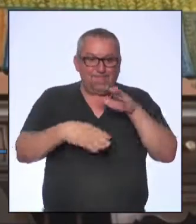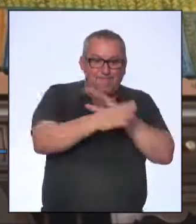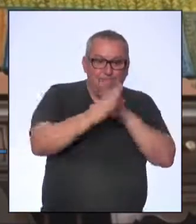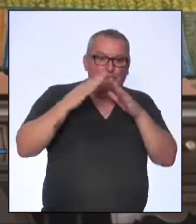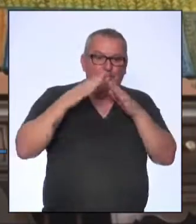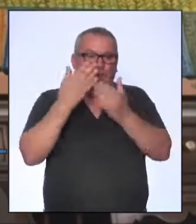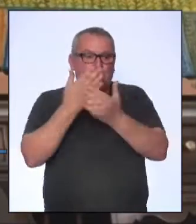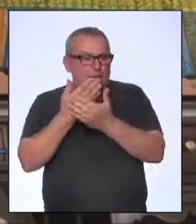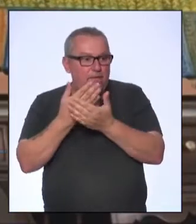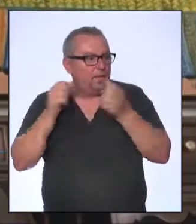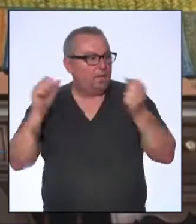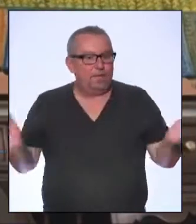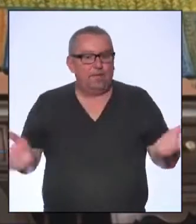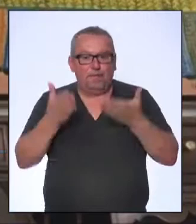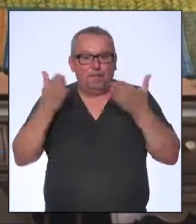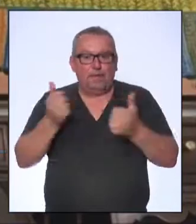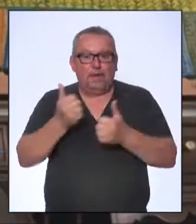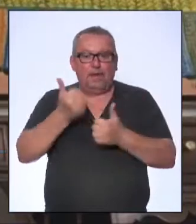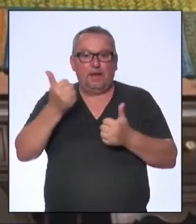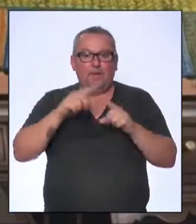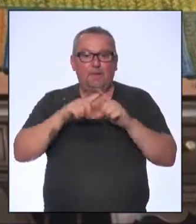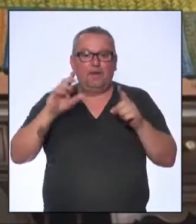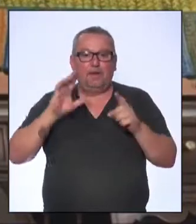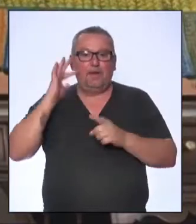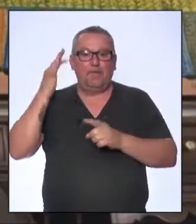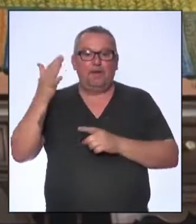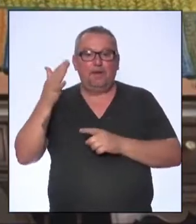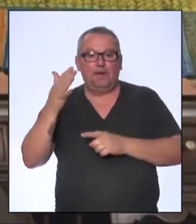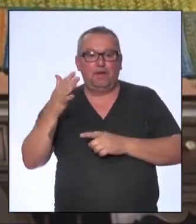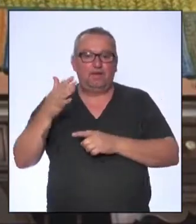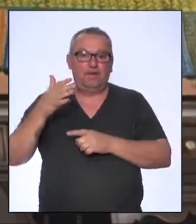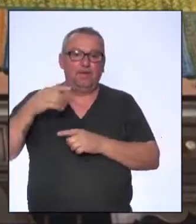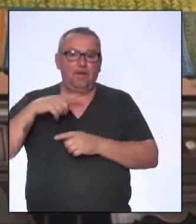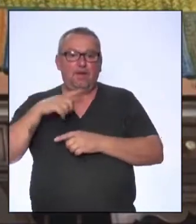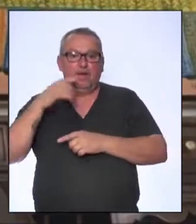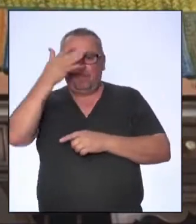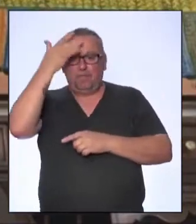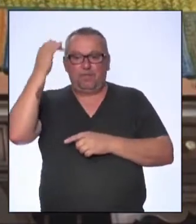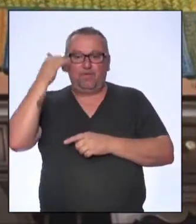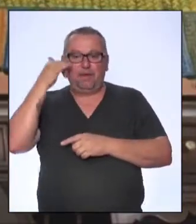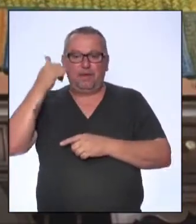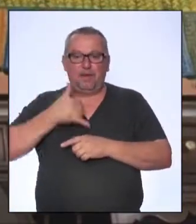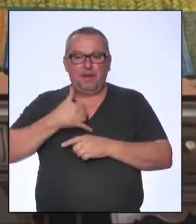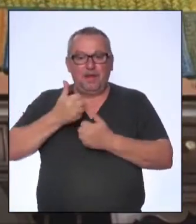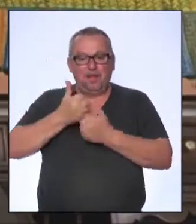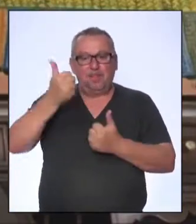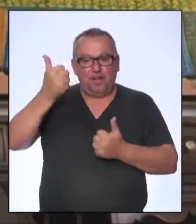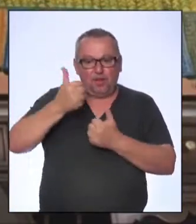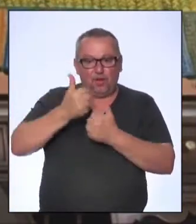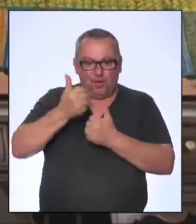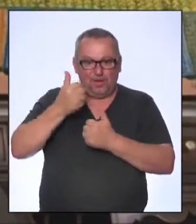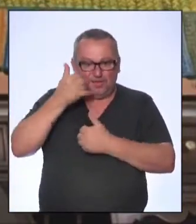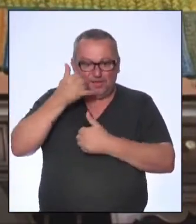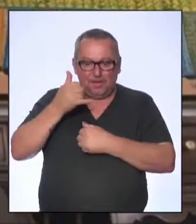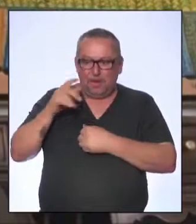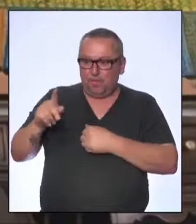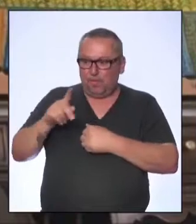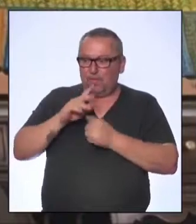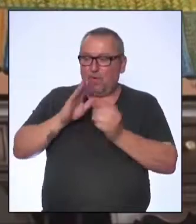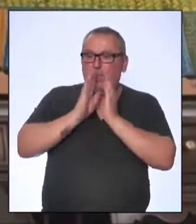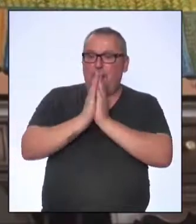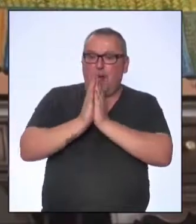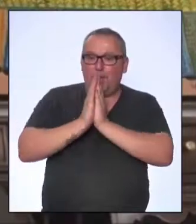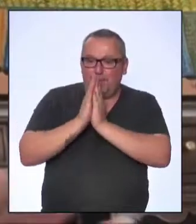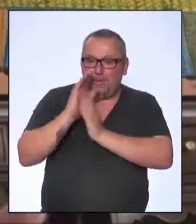escolas, estimulava os diretores, mas de repente eu comecei a receber telefonema de diretor falando assim: professor, pelo amor